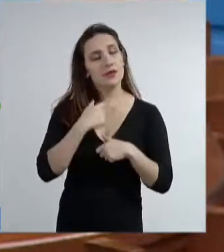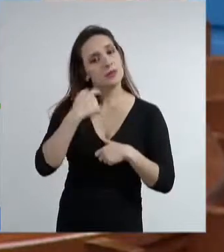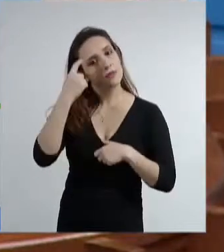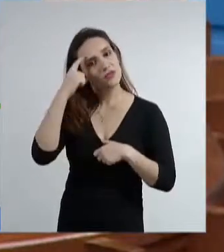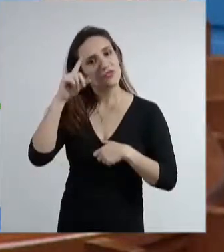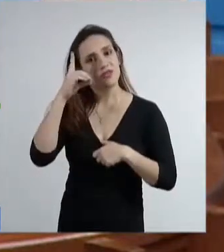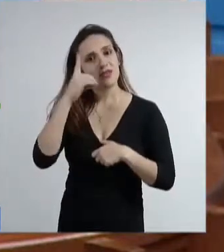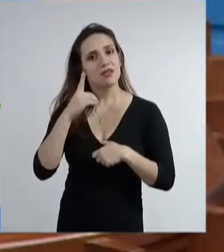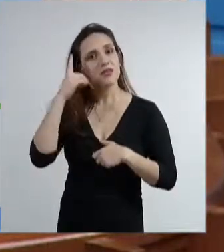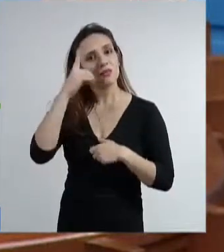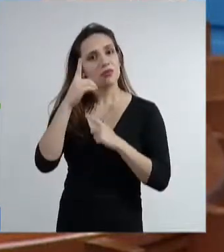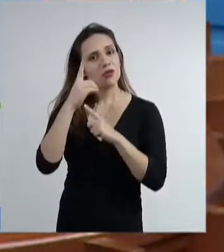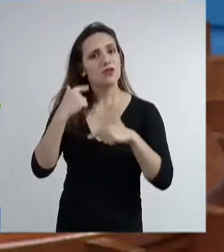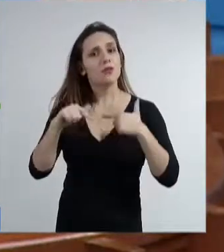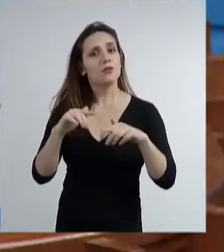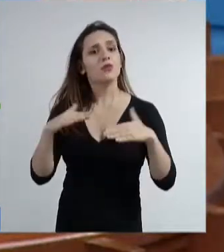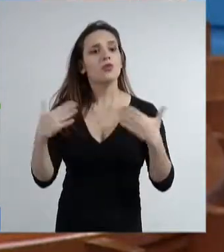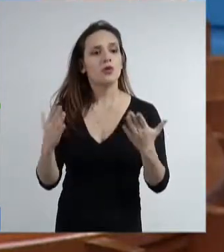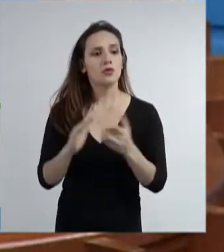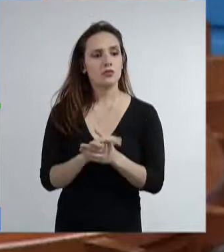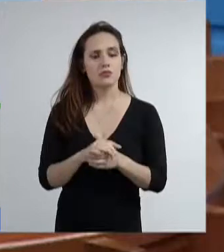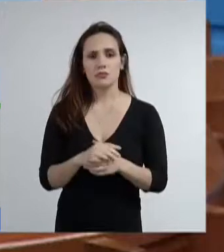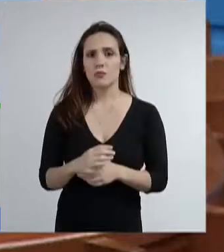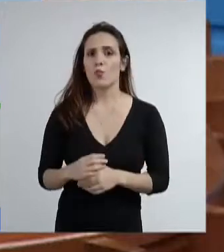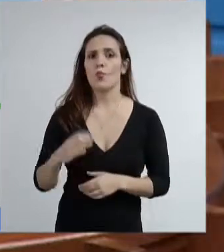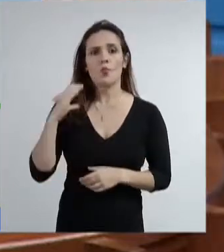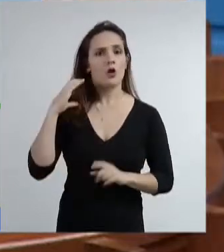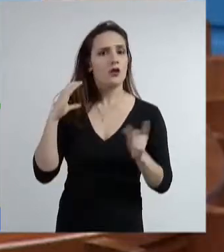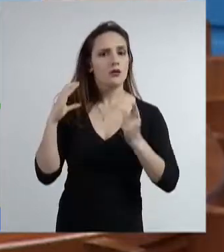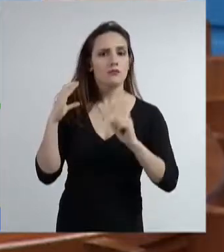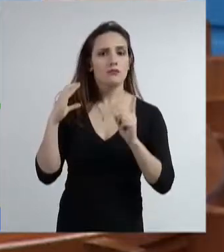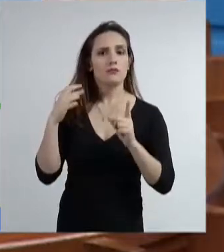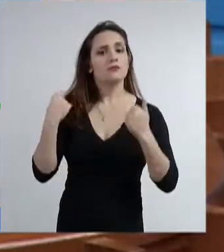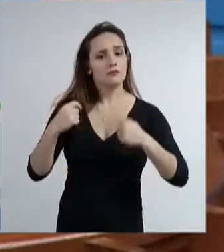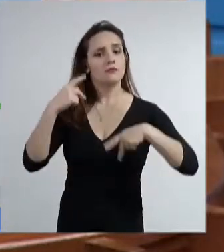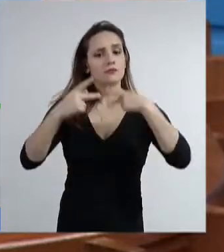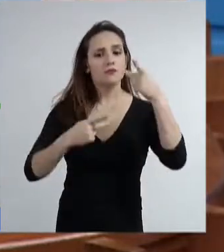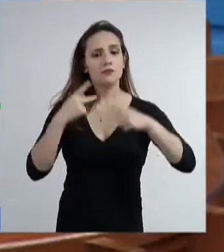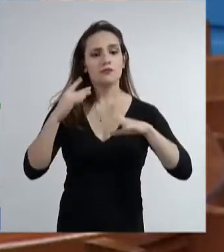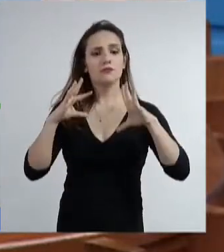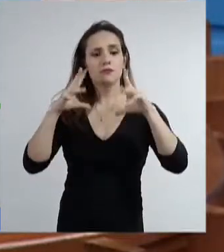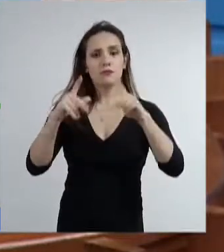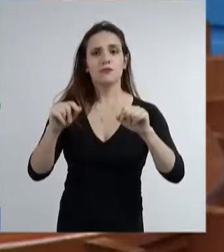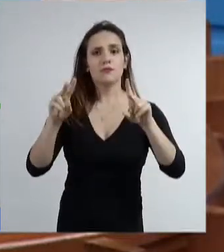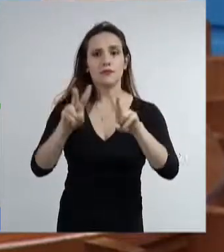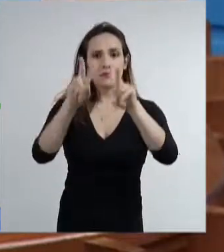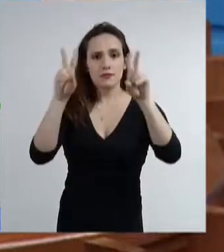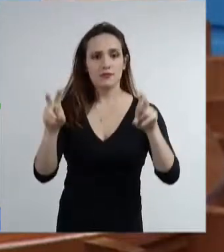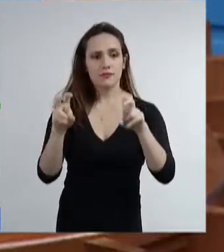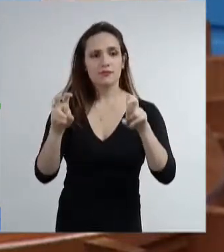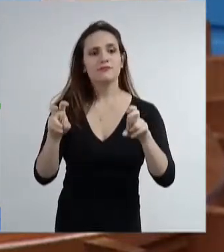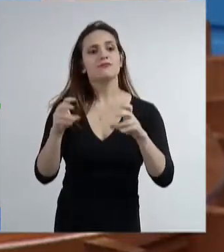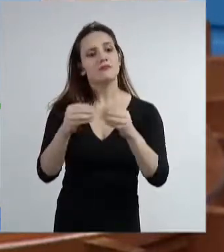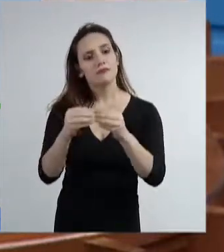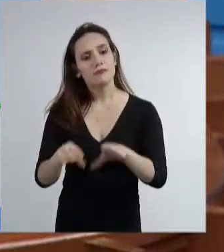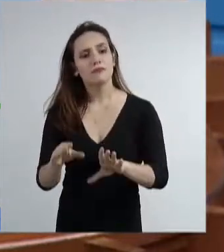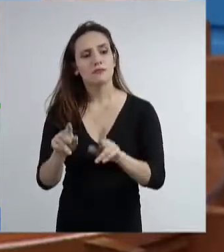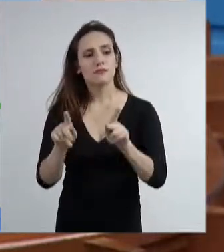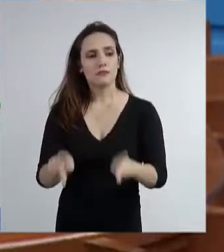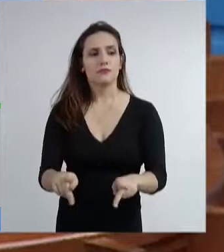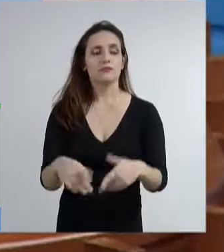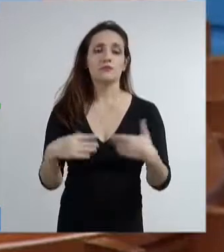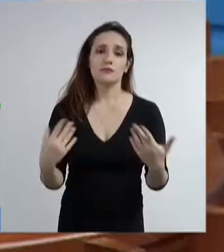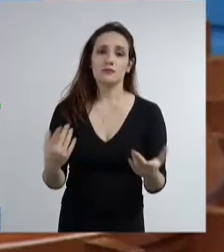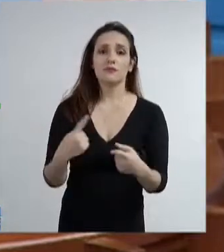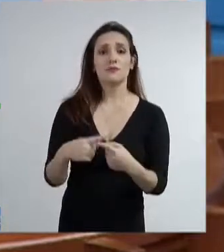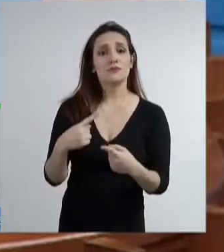trabalho do deputado consiste nisso, não se omitir a respeito dos assuntos que afligem a nossa população. Afinal de contas,